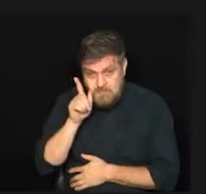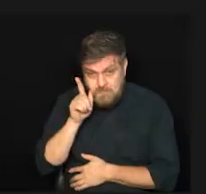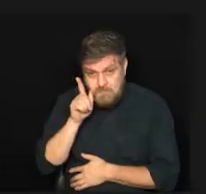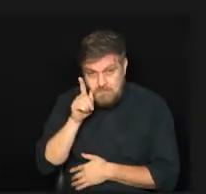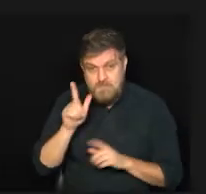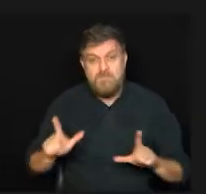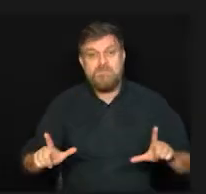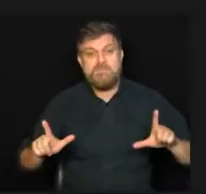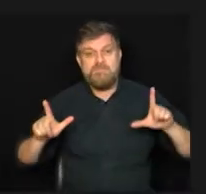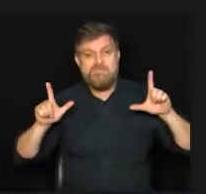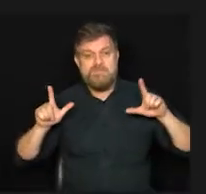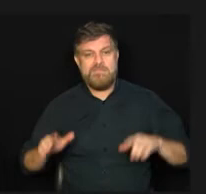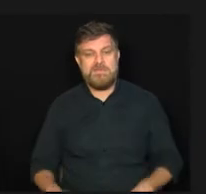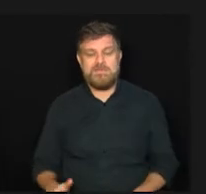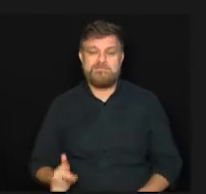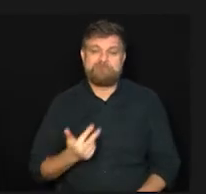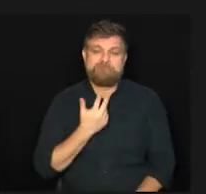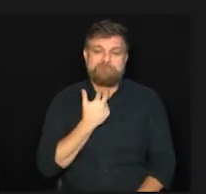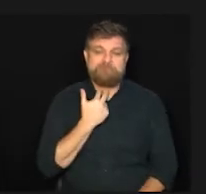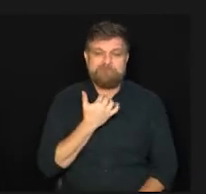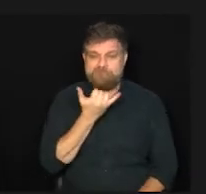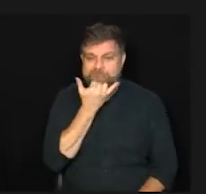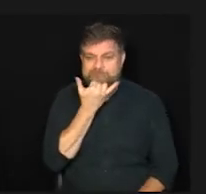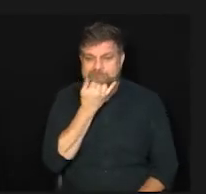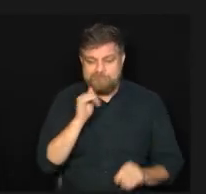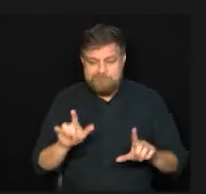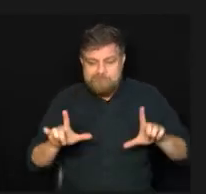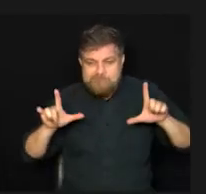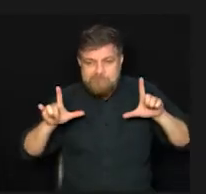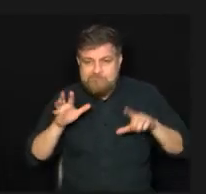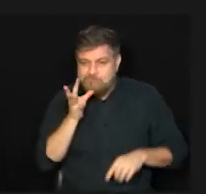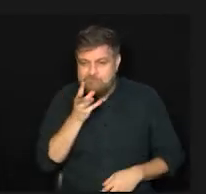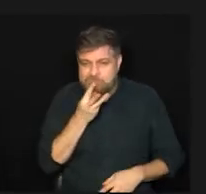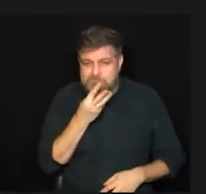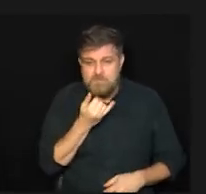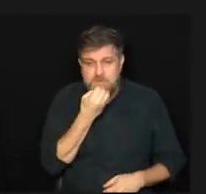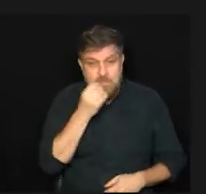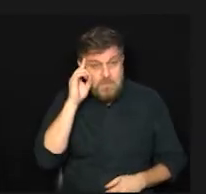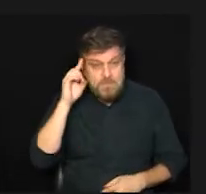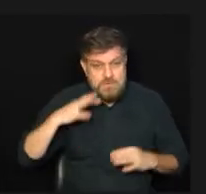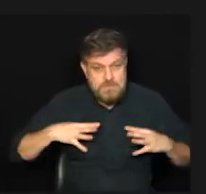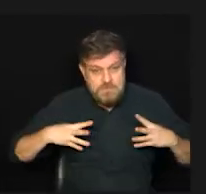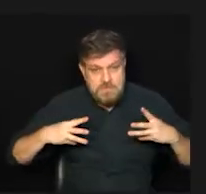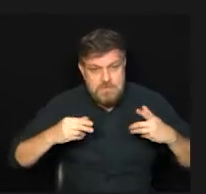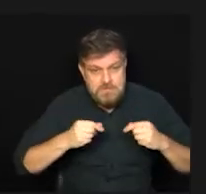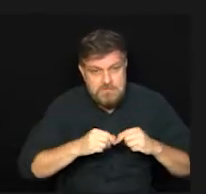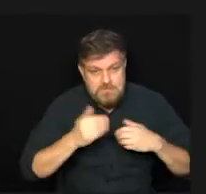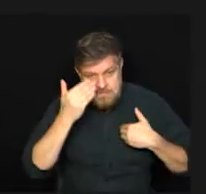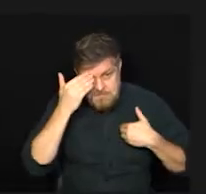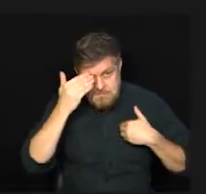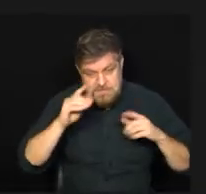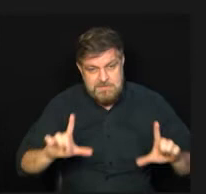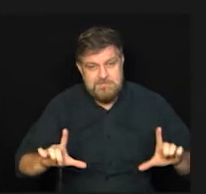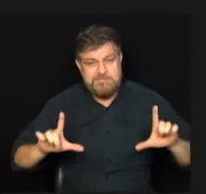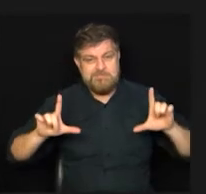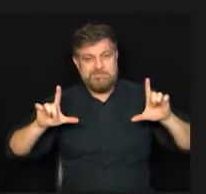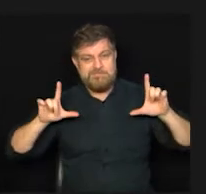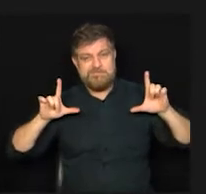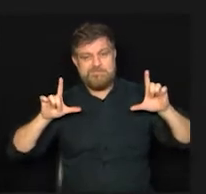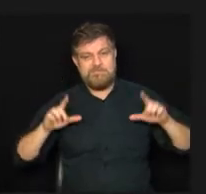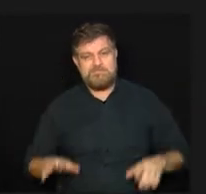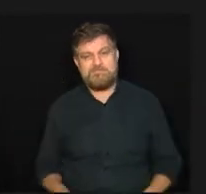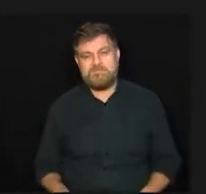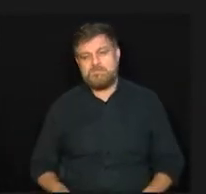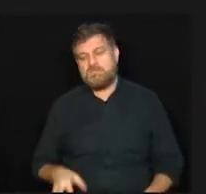Foi. Não estava conseguindo desmutar. Tá bom. Bom dia a todos. Obrigado, presidente, por nos receber aí. Realmente é